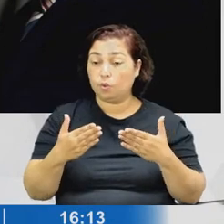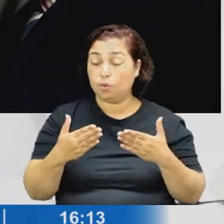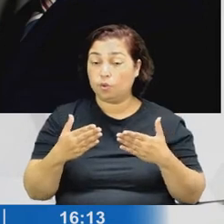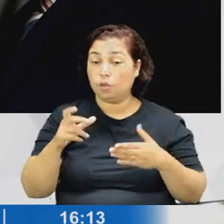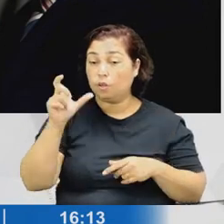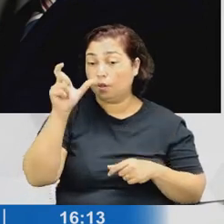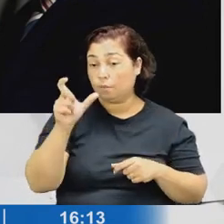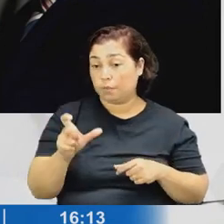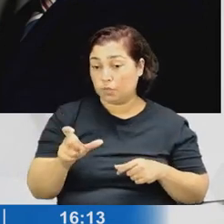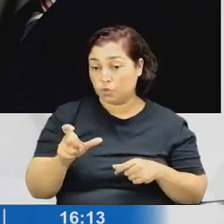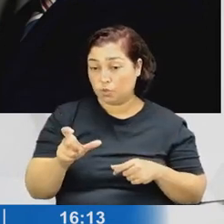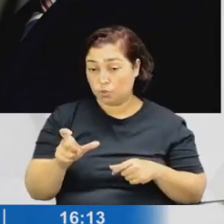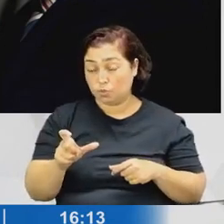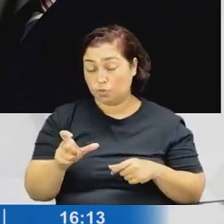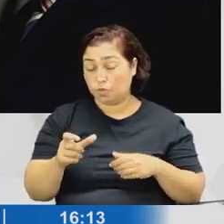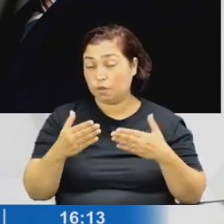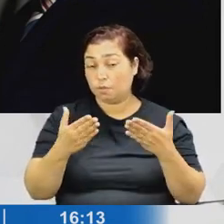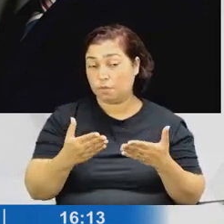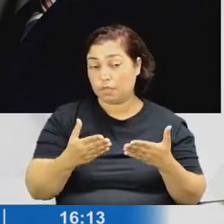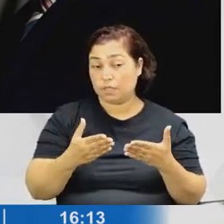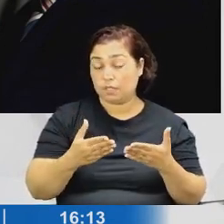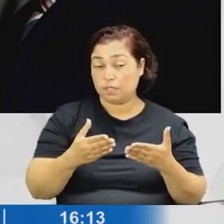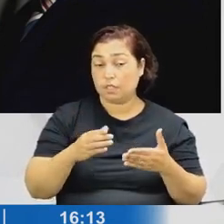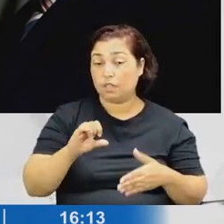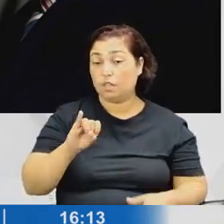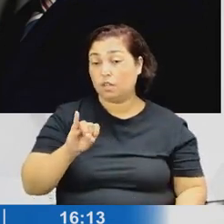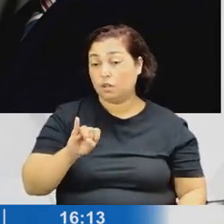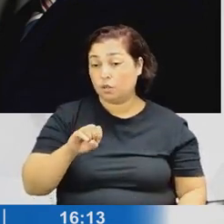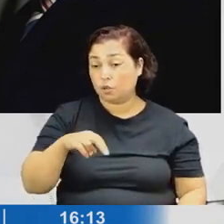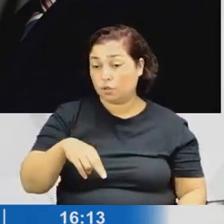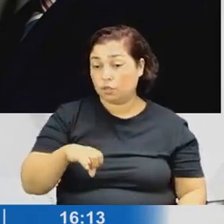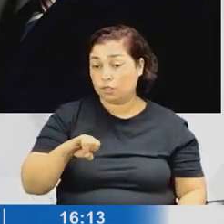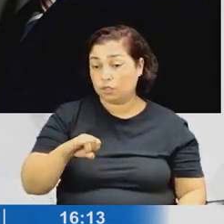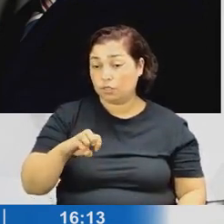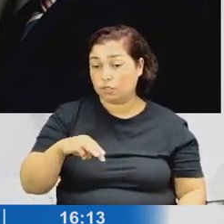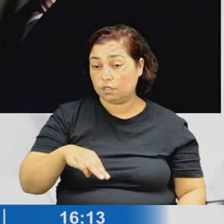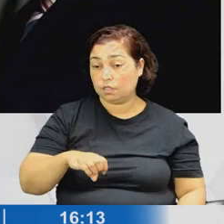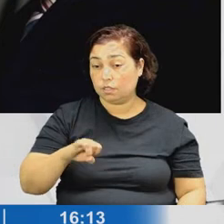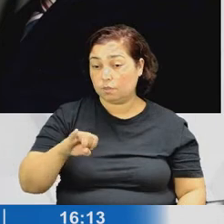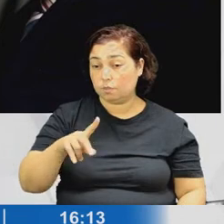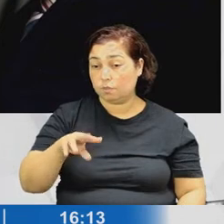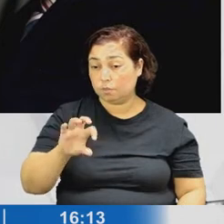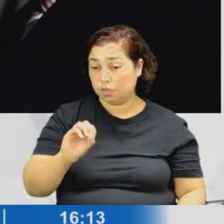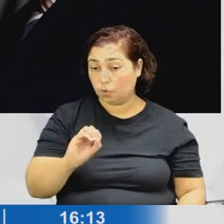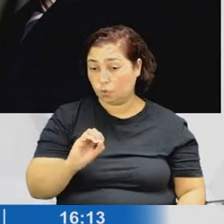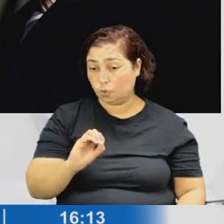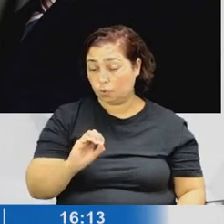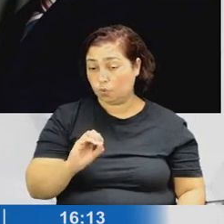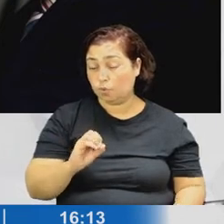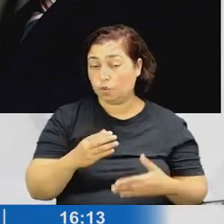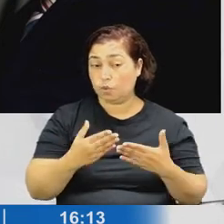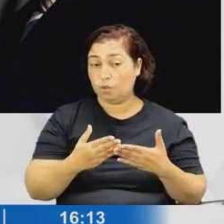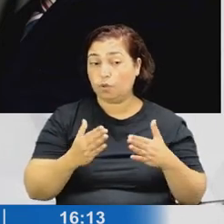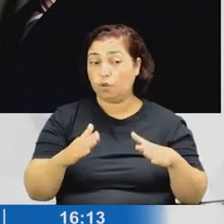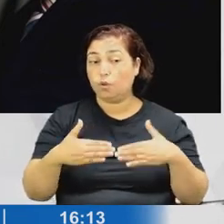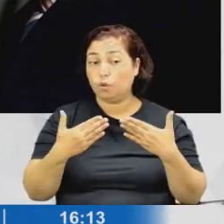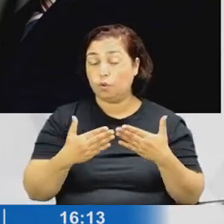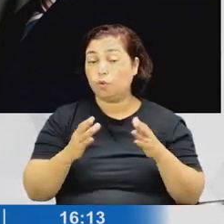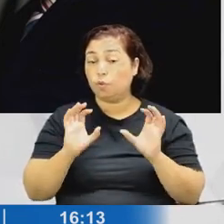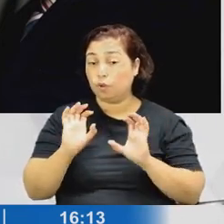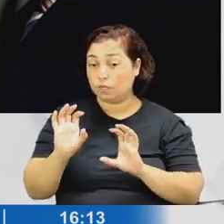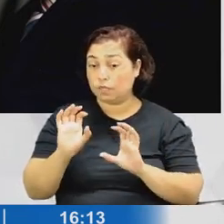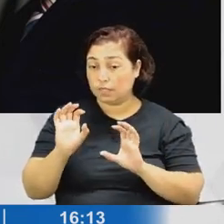vira inimigo tem isso na política o adversário vira inimigo quando ele é ataca o